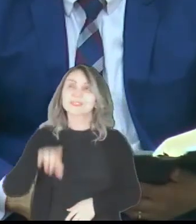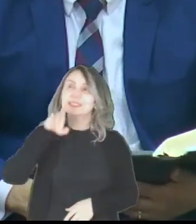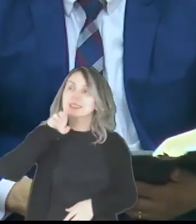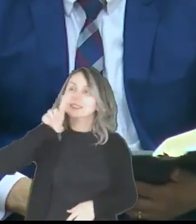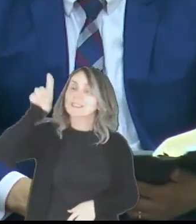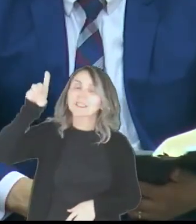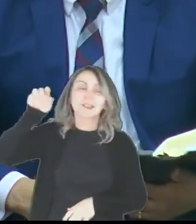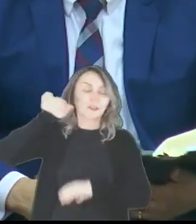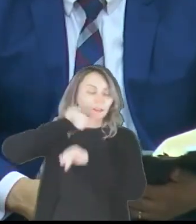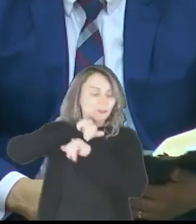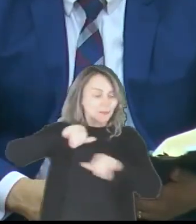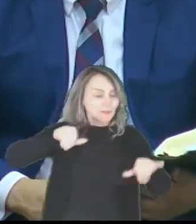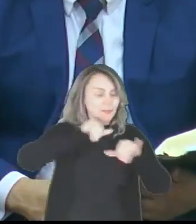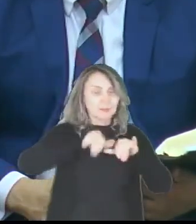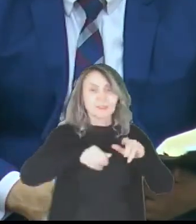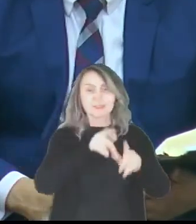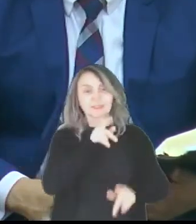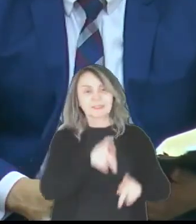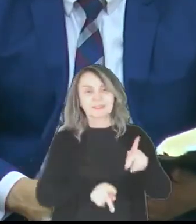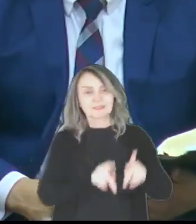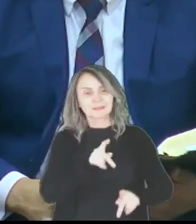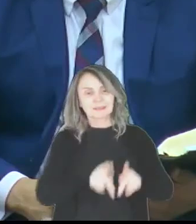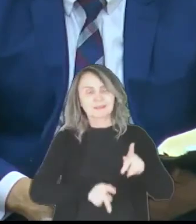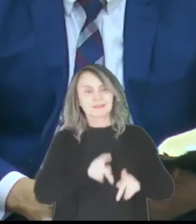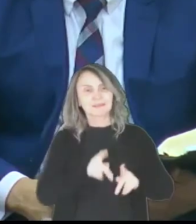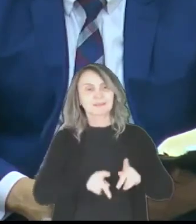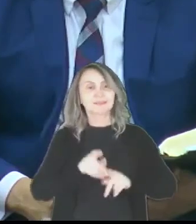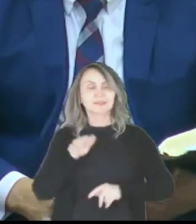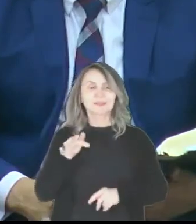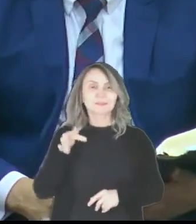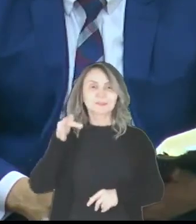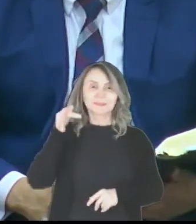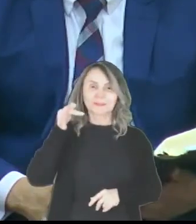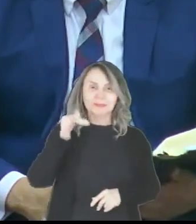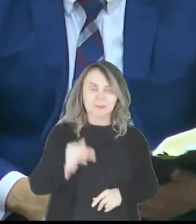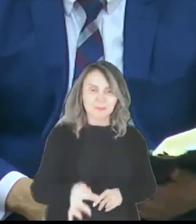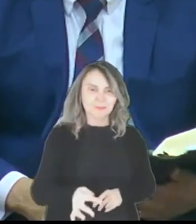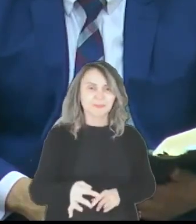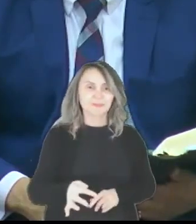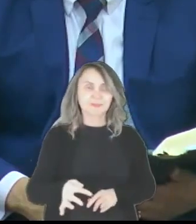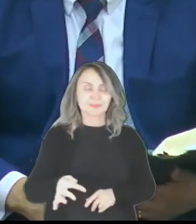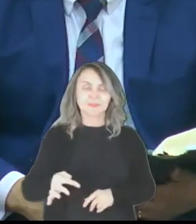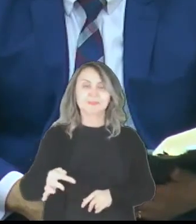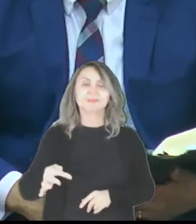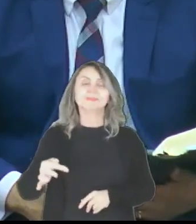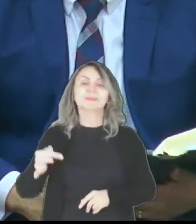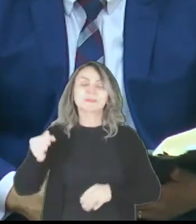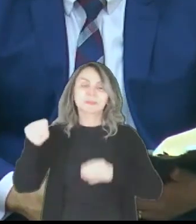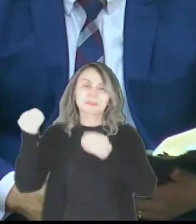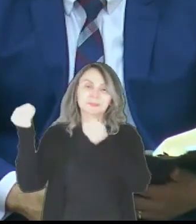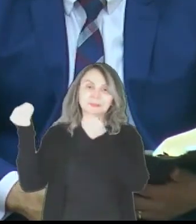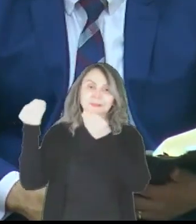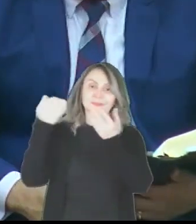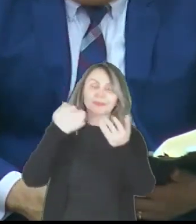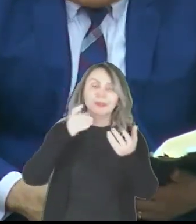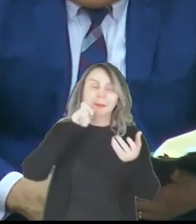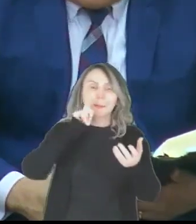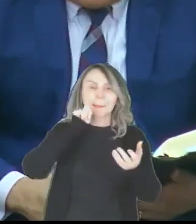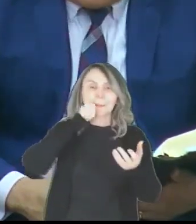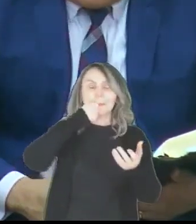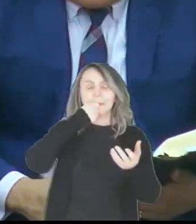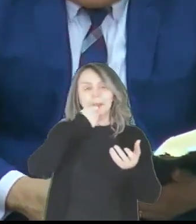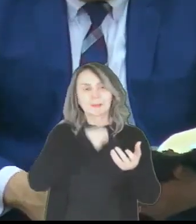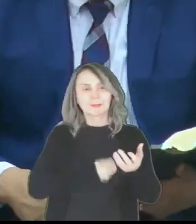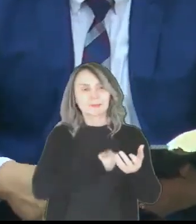para aquele povo que Deus iria um dia mandar o pão da vida eterna para a salvação da